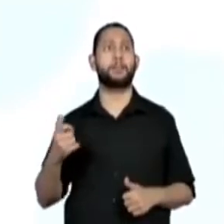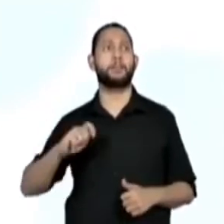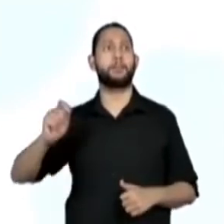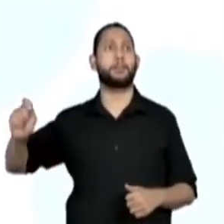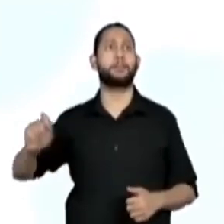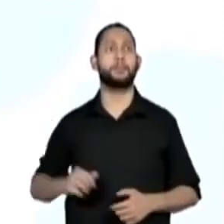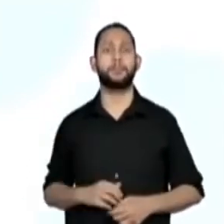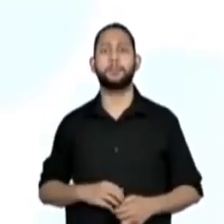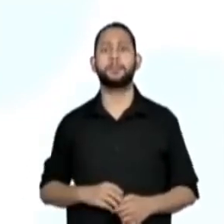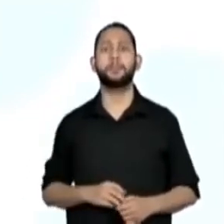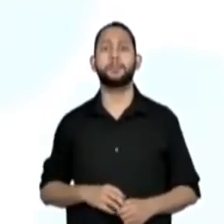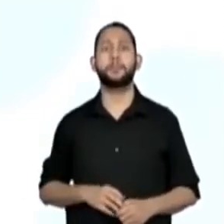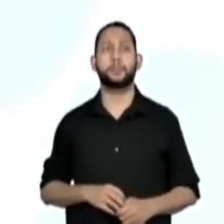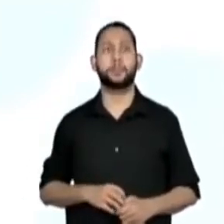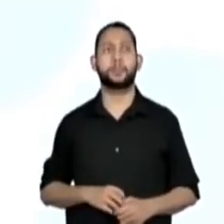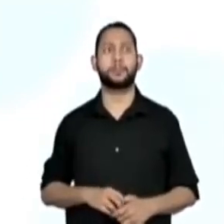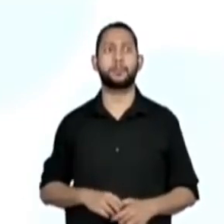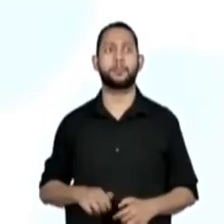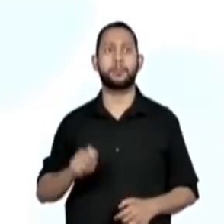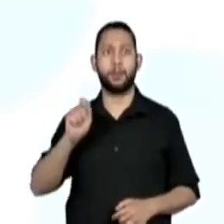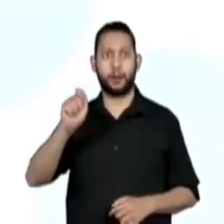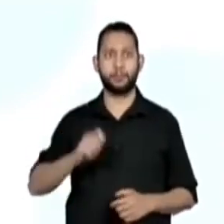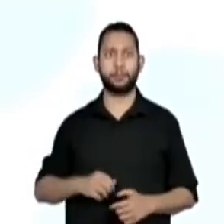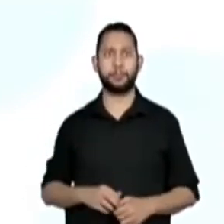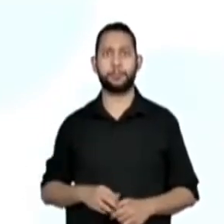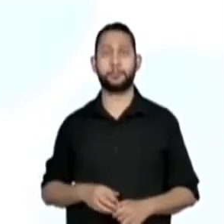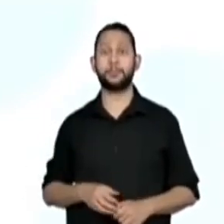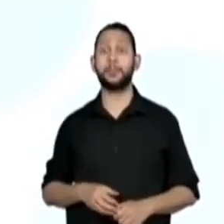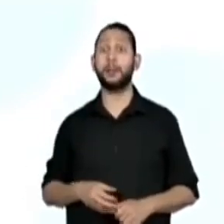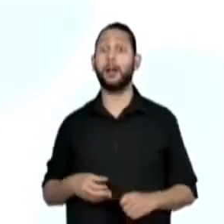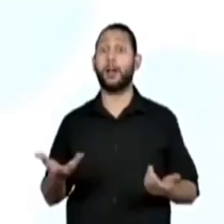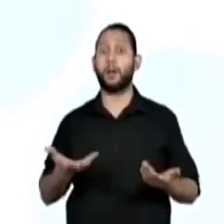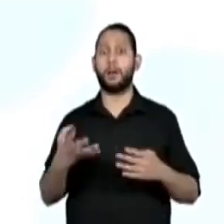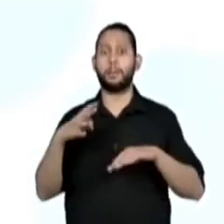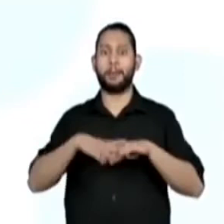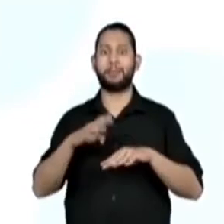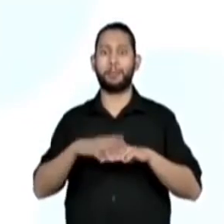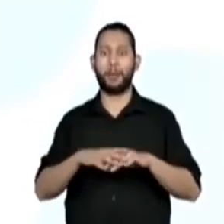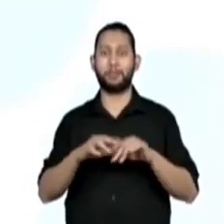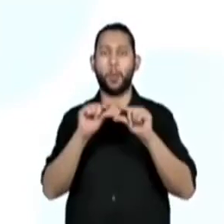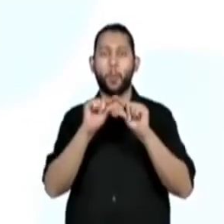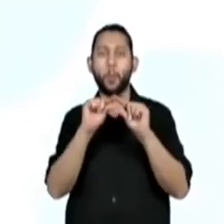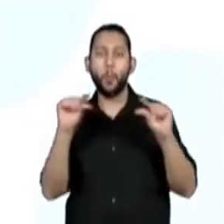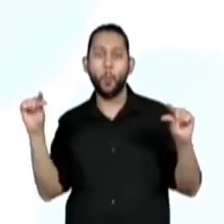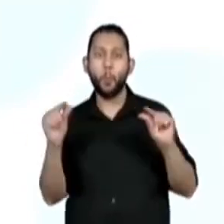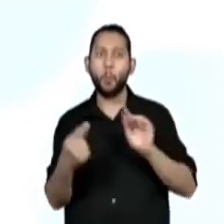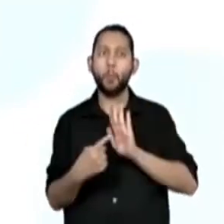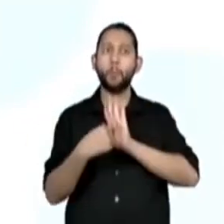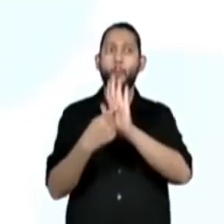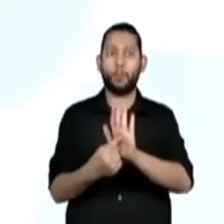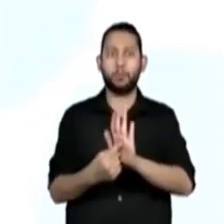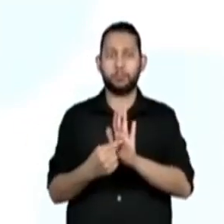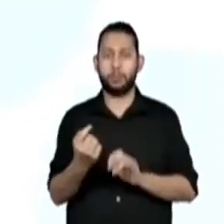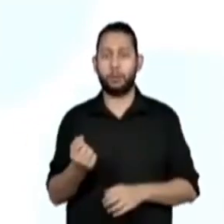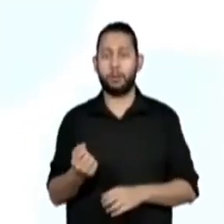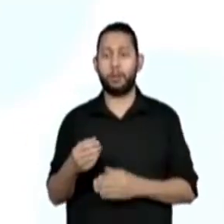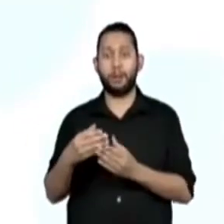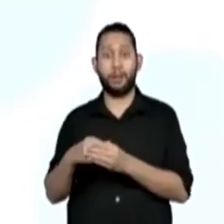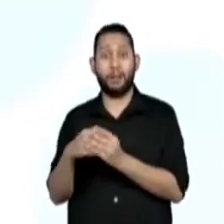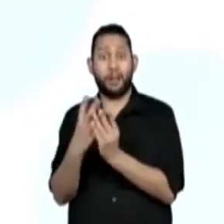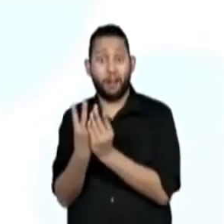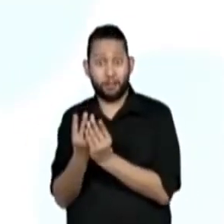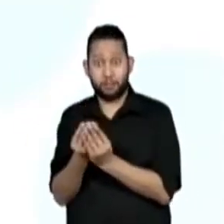Beleza então vamos lá letra A Escreva uma expressão matemática para representar a quantidade